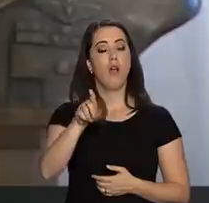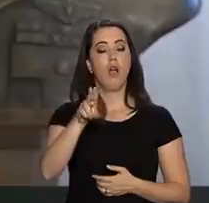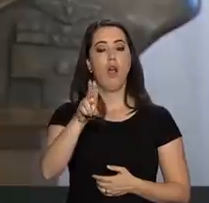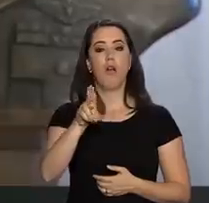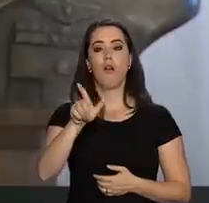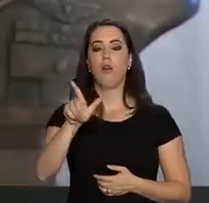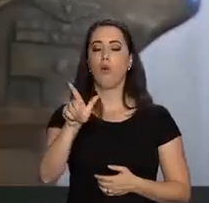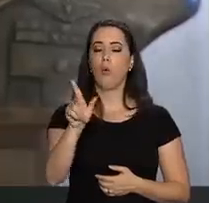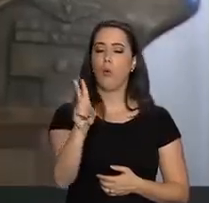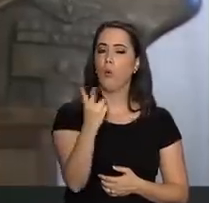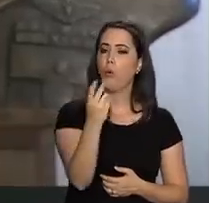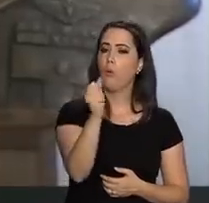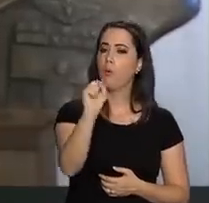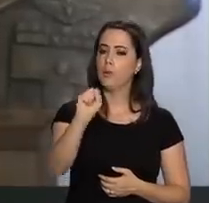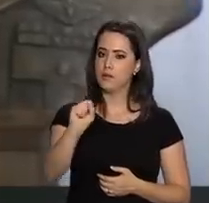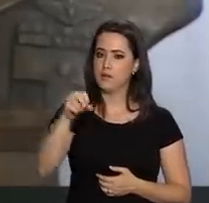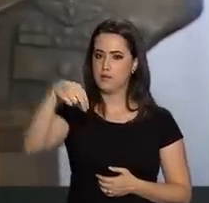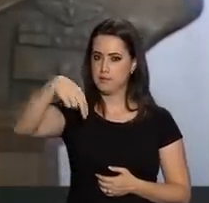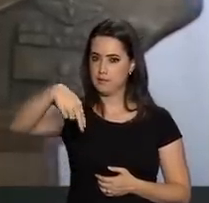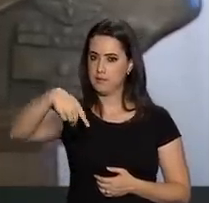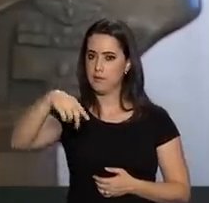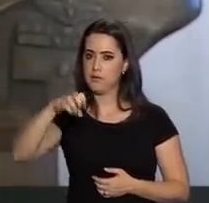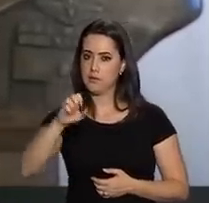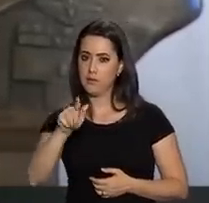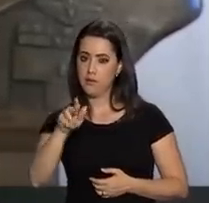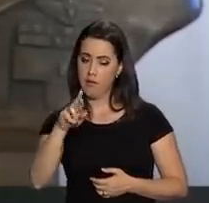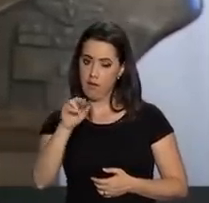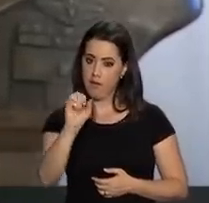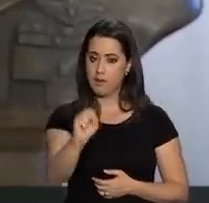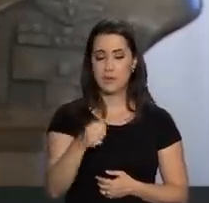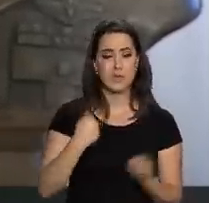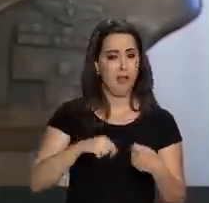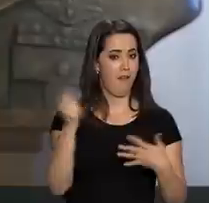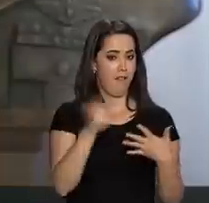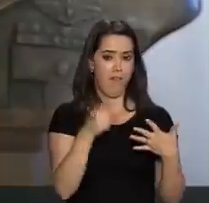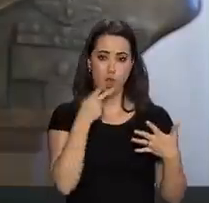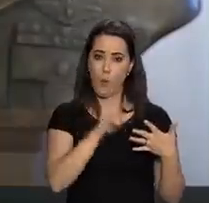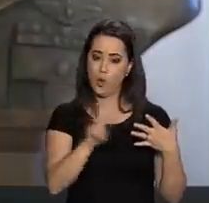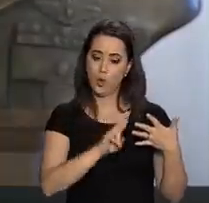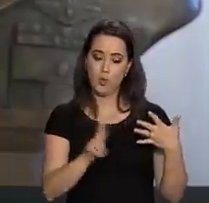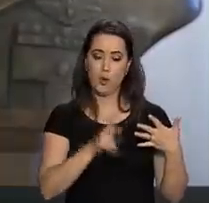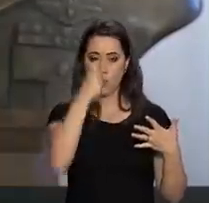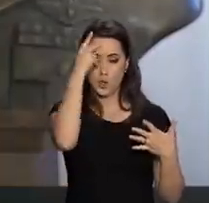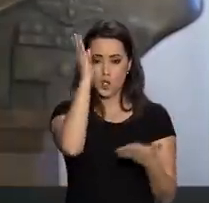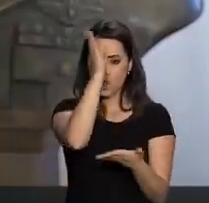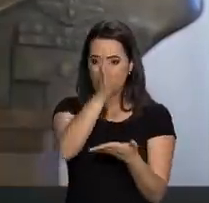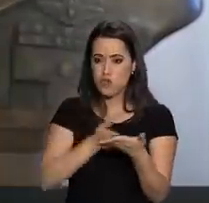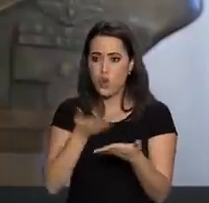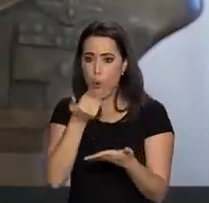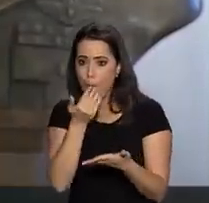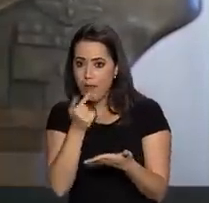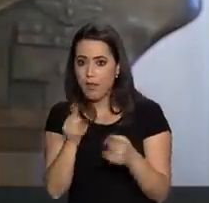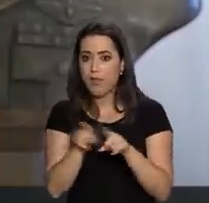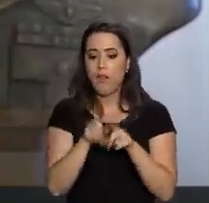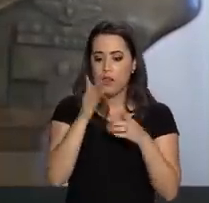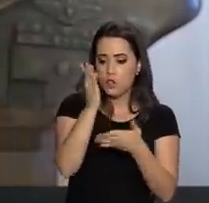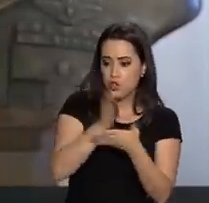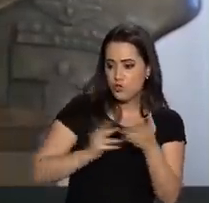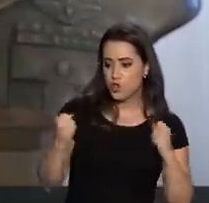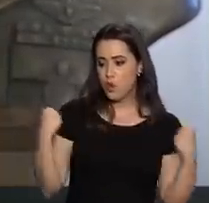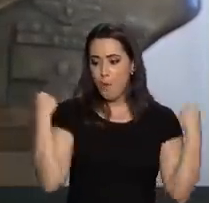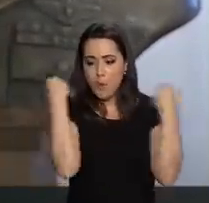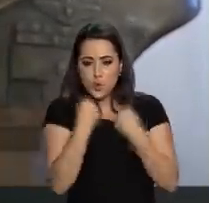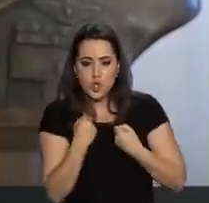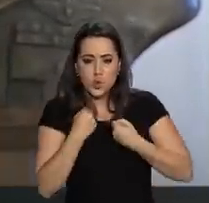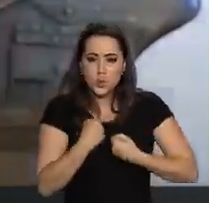que elencar todos com quem dividi marmita e mochila, particularmente meus diletos companheiros de turma 31